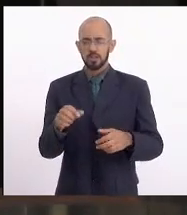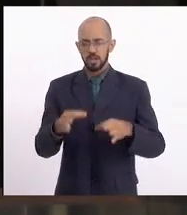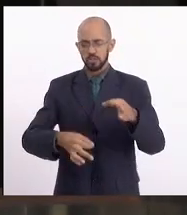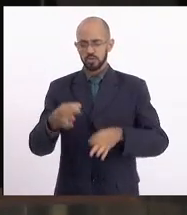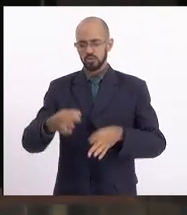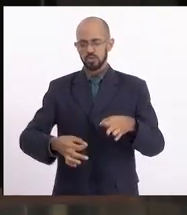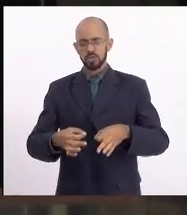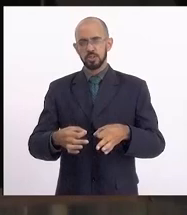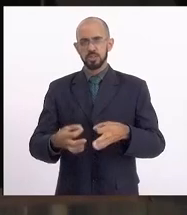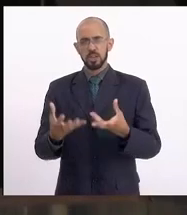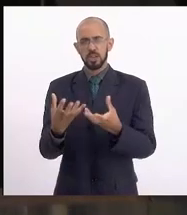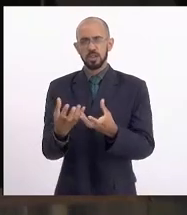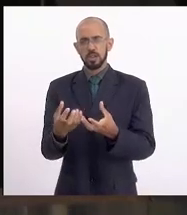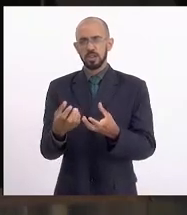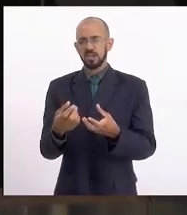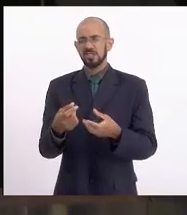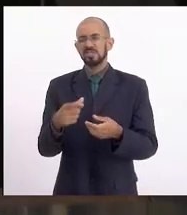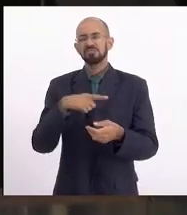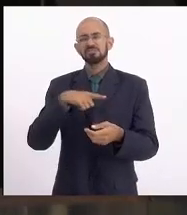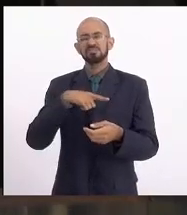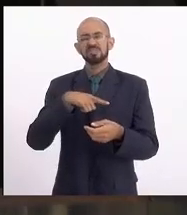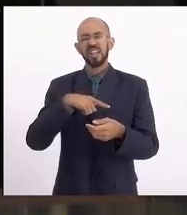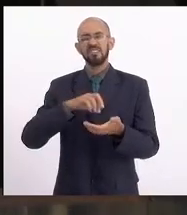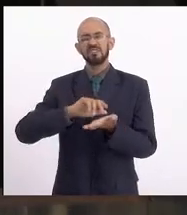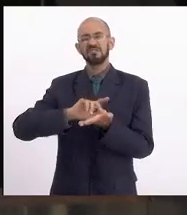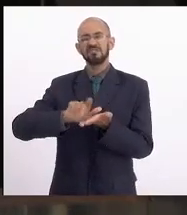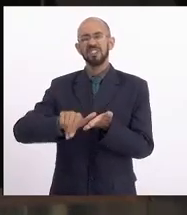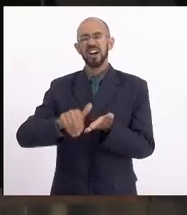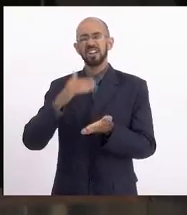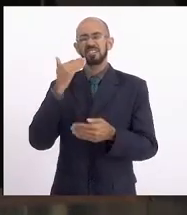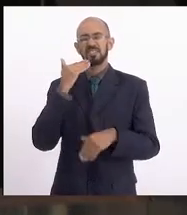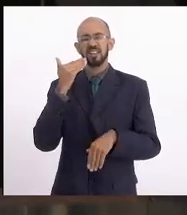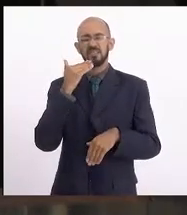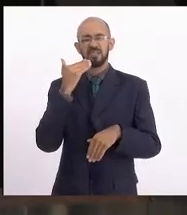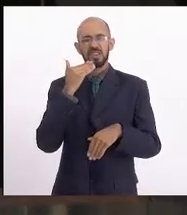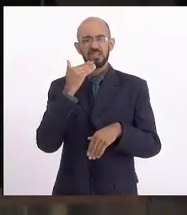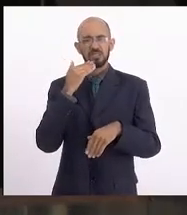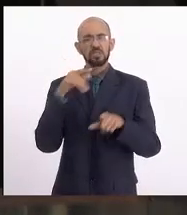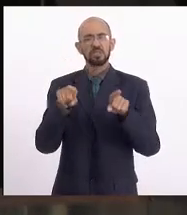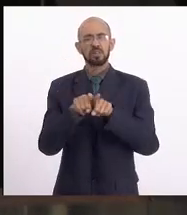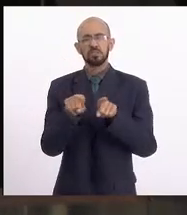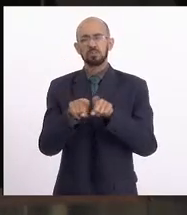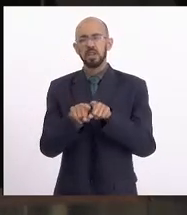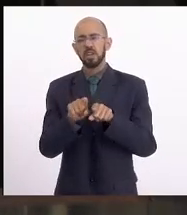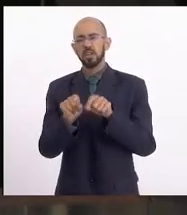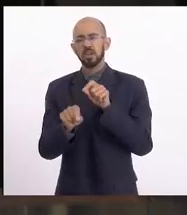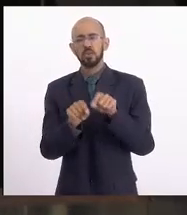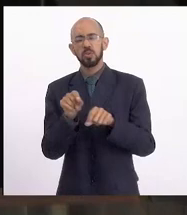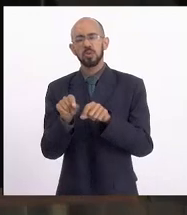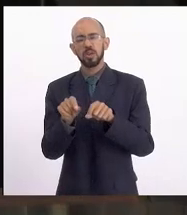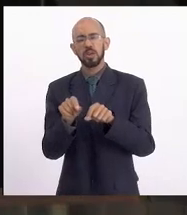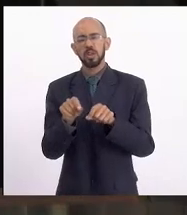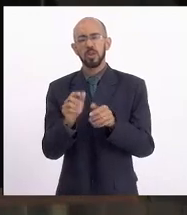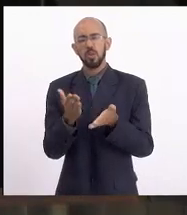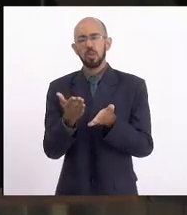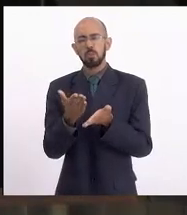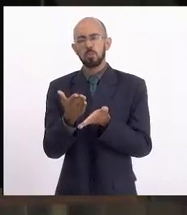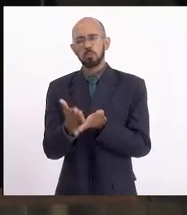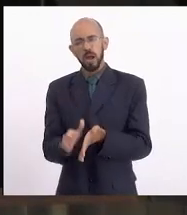sentença cheia de controvérsias e cheia de imperfeições, inclusive com partes que